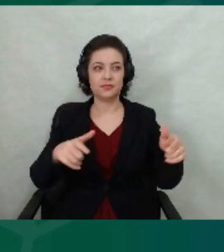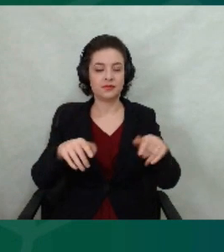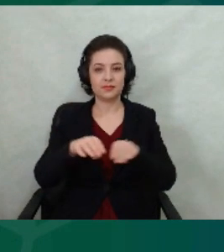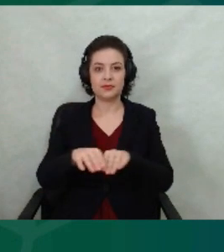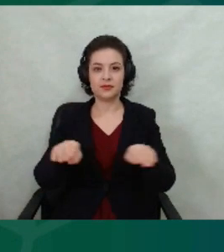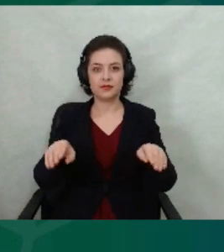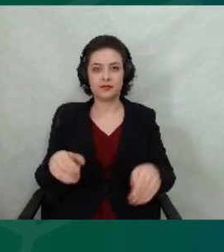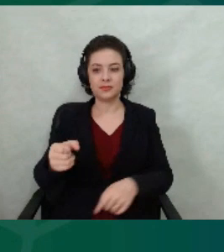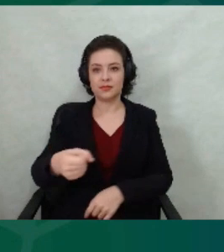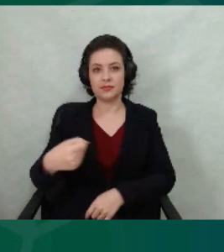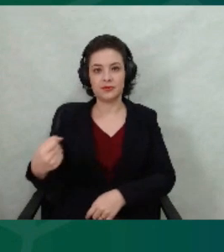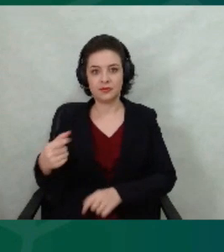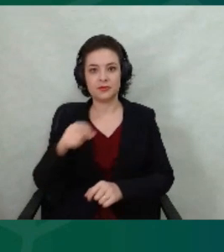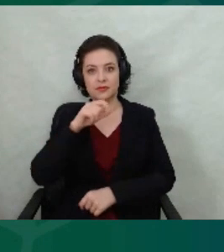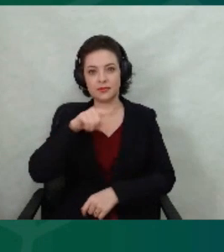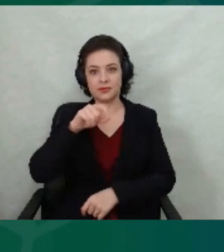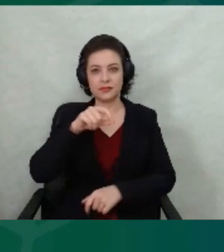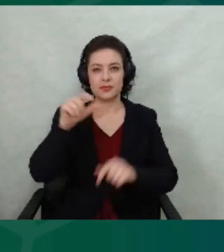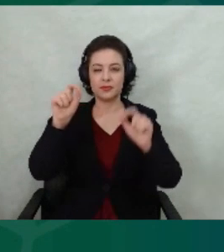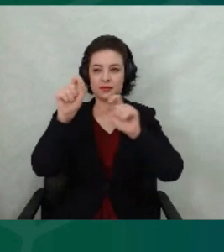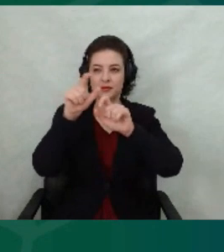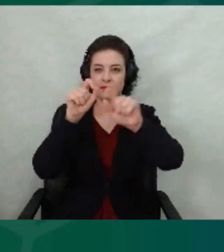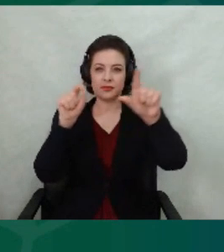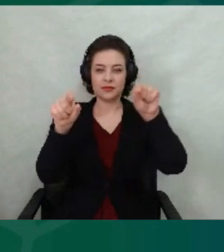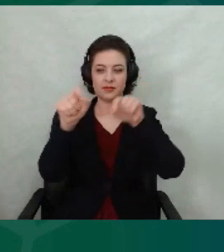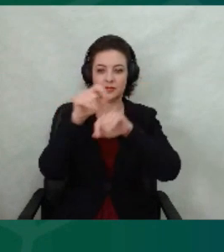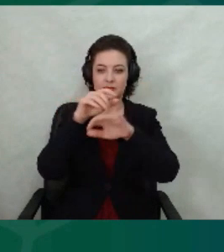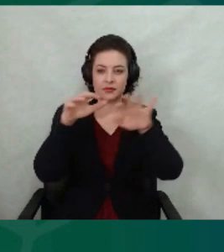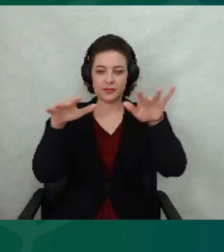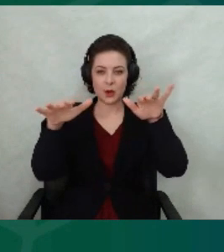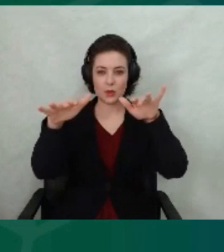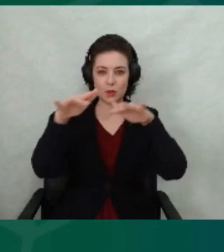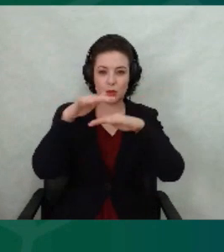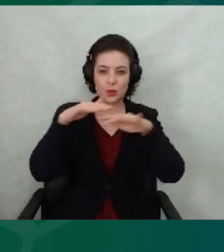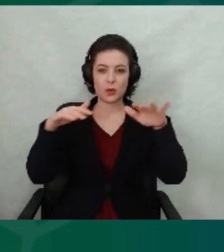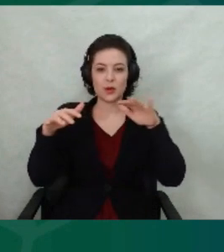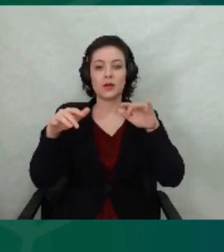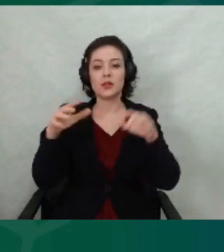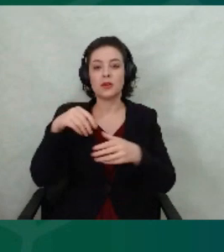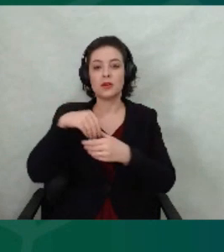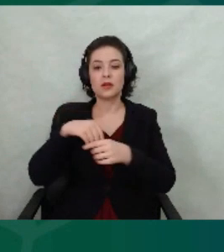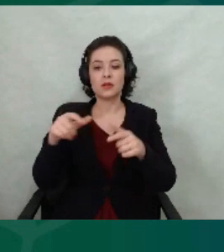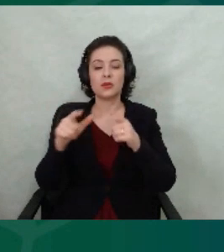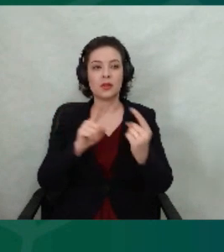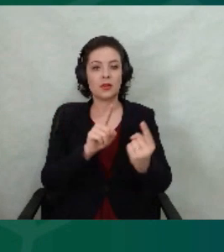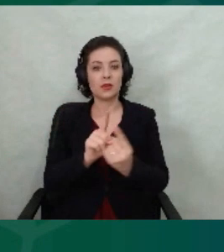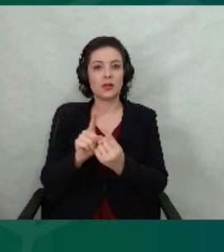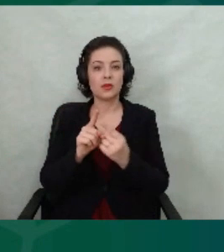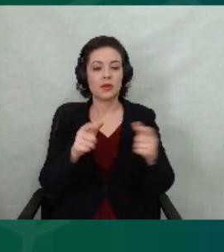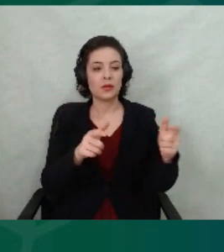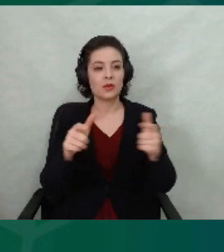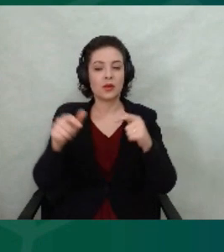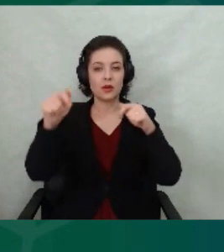gotícula, os aerossóis em algumas situações específicas, no caso, dentro do atendimento, né, na situação de atendimento